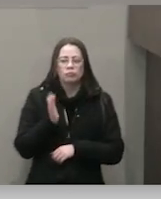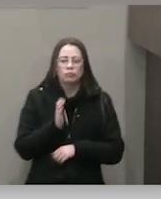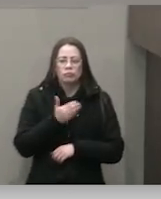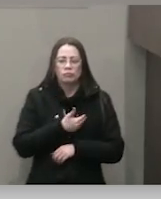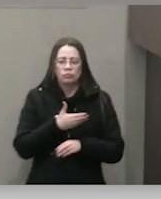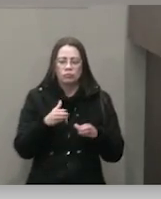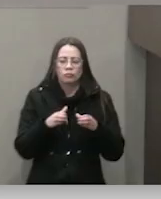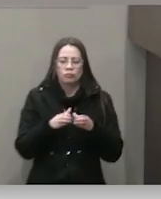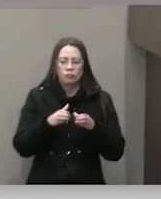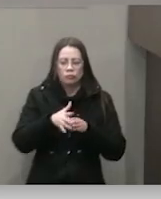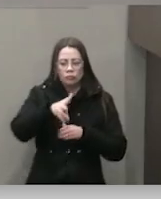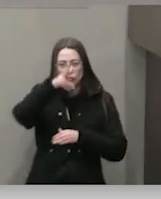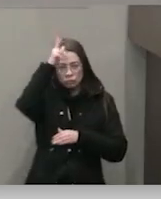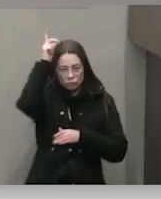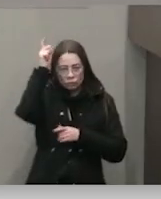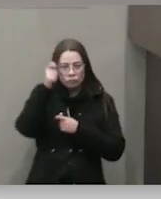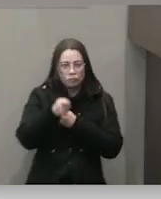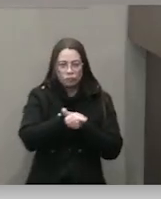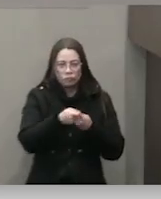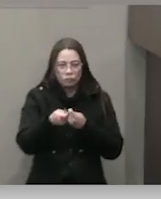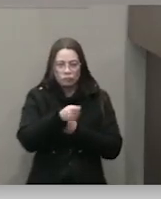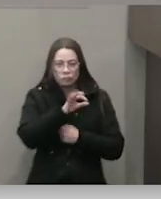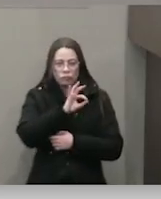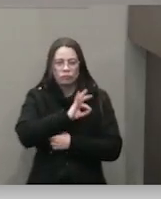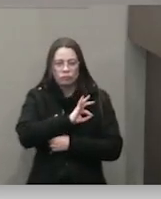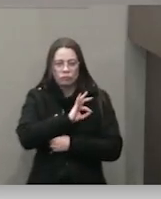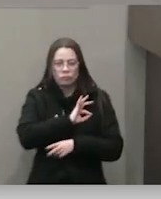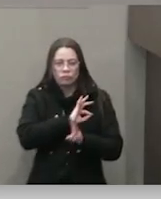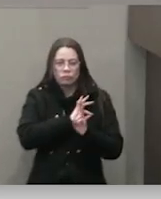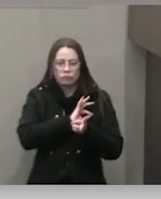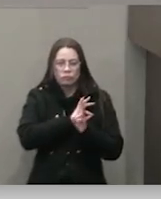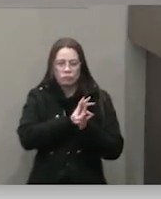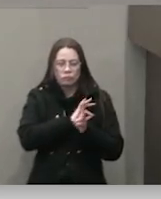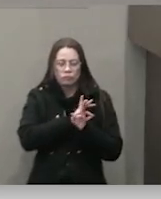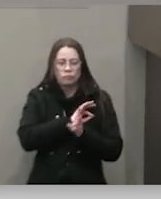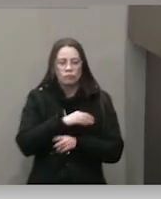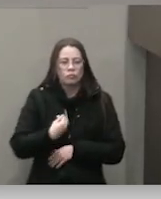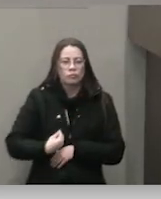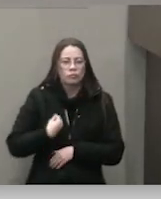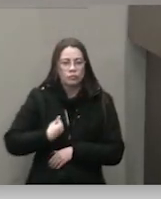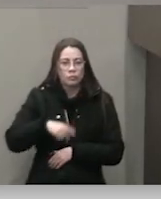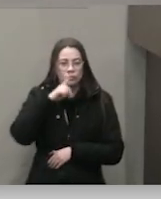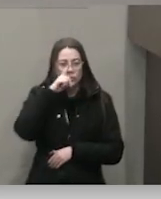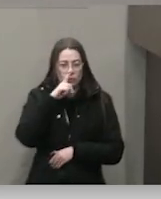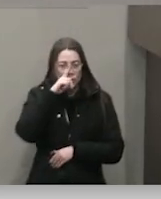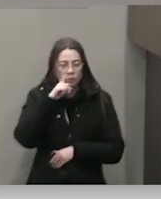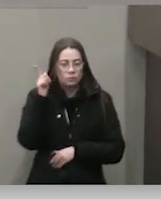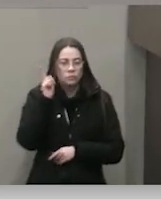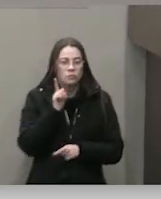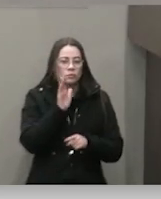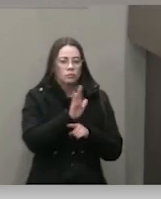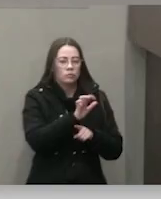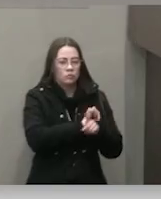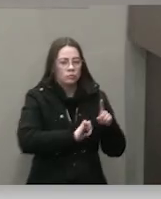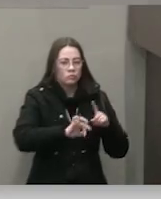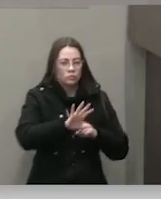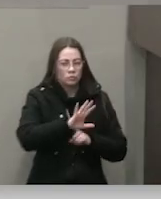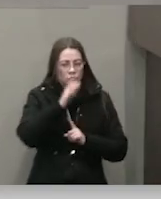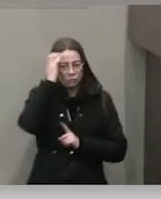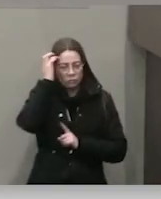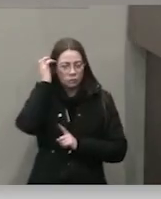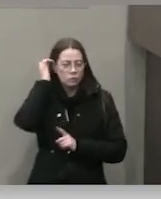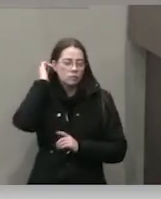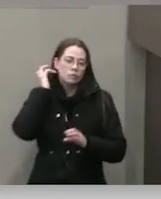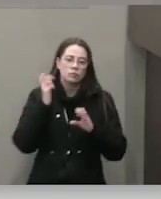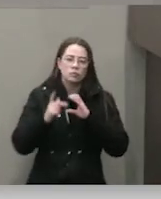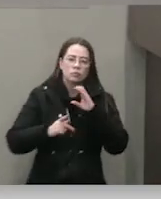que sempre está pronto para agir, e nossos policiais militares, que sempre colocam sua vida em risco para atuar em prol da sociedade. E a Câmara de Vereadores,